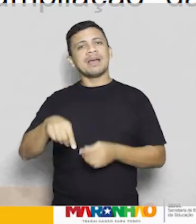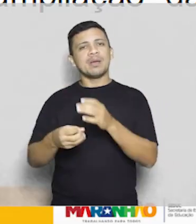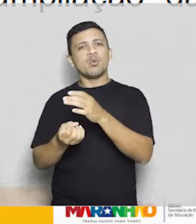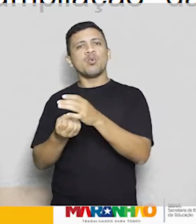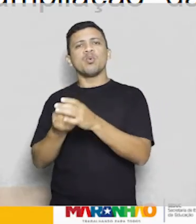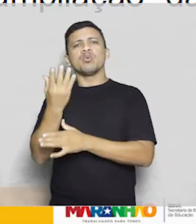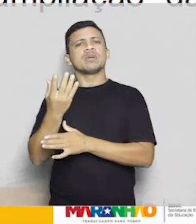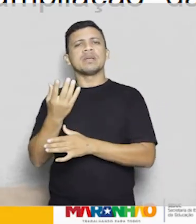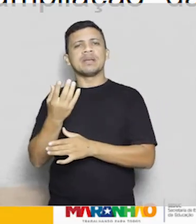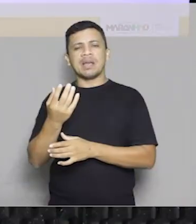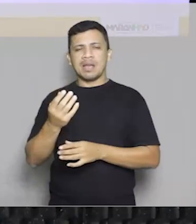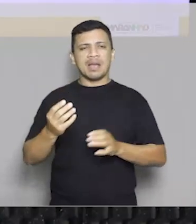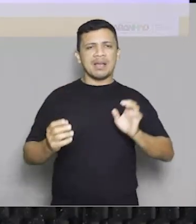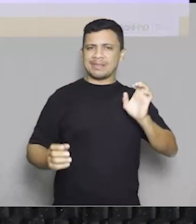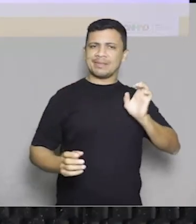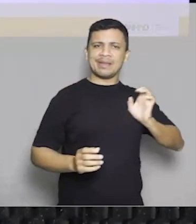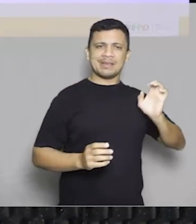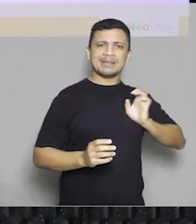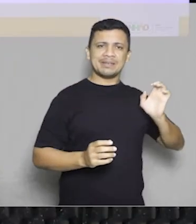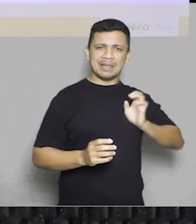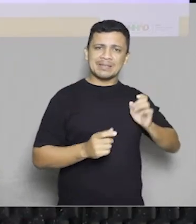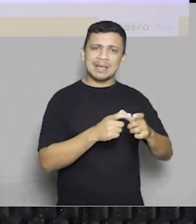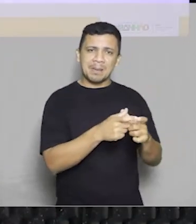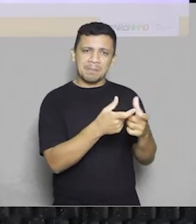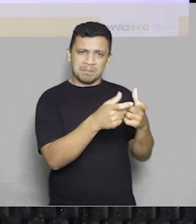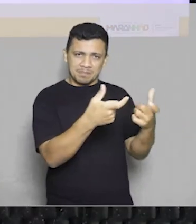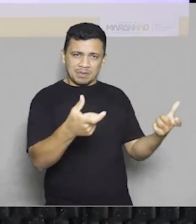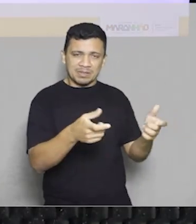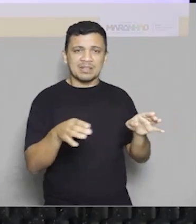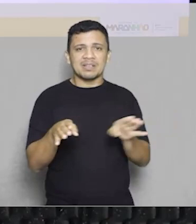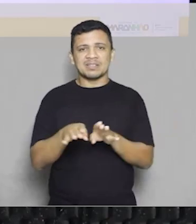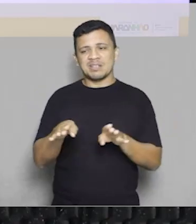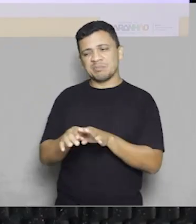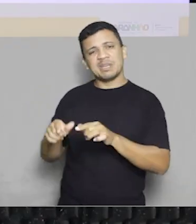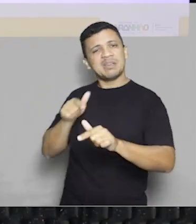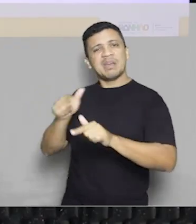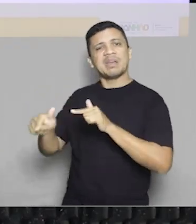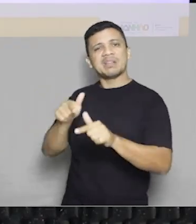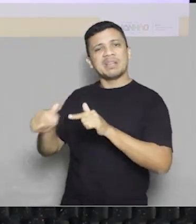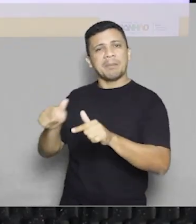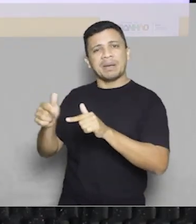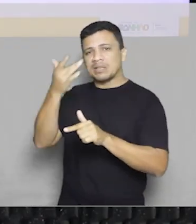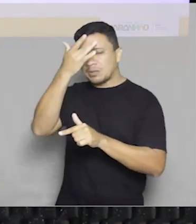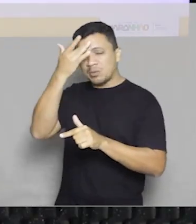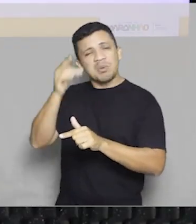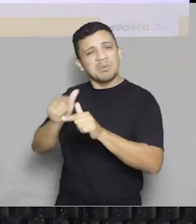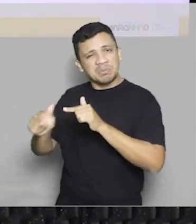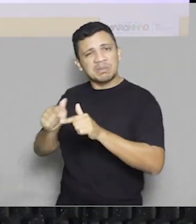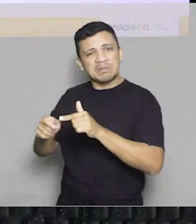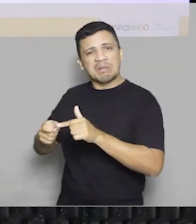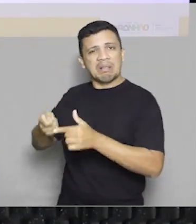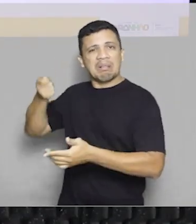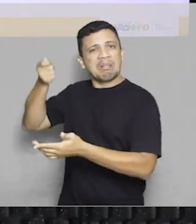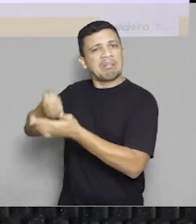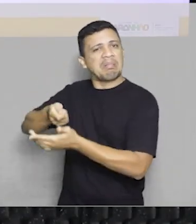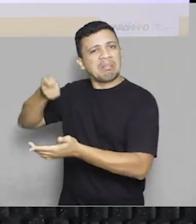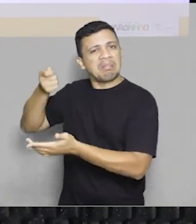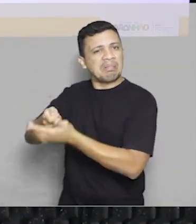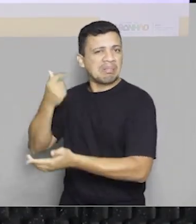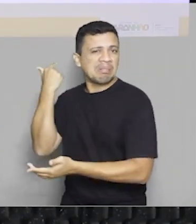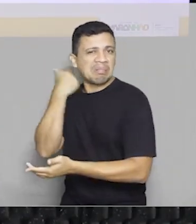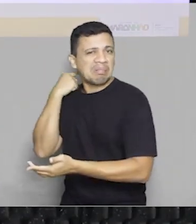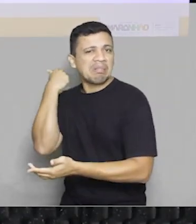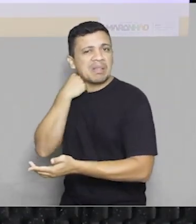do aumento da riqueza e da ampliação da exploração do trabalhador. Agora sim, a gente viu uma